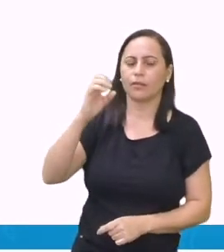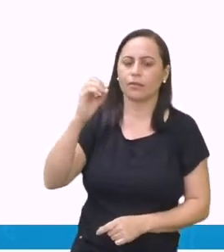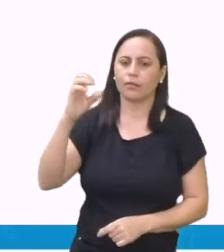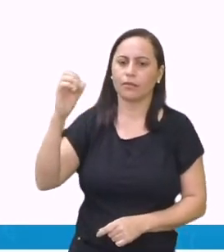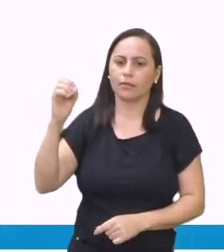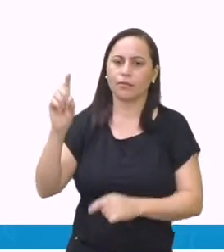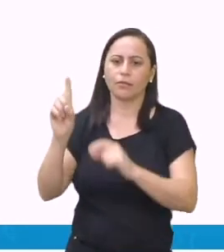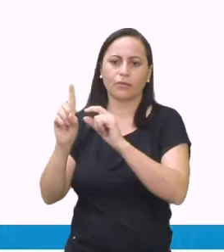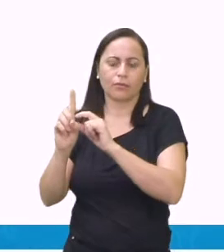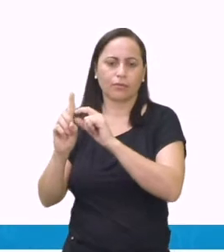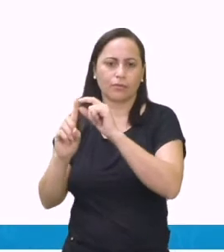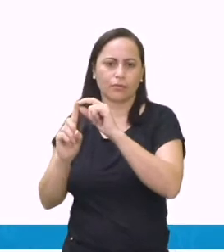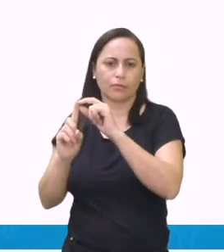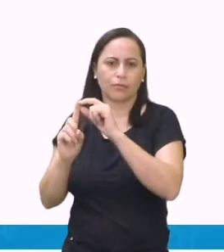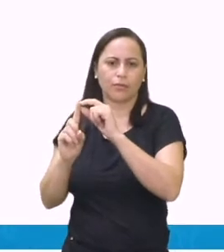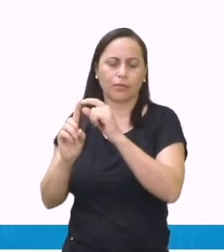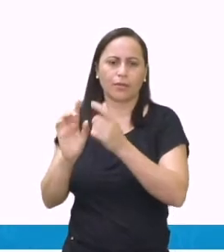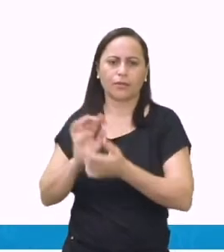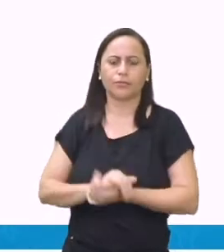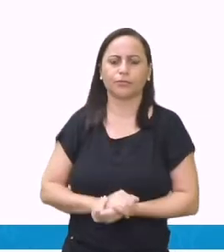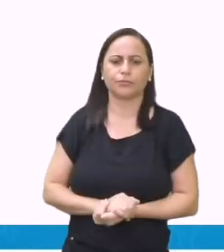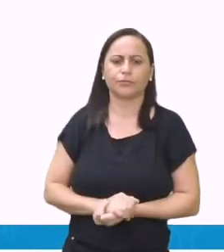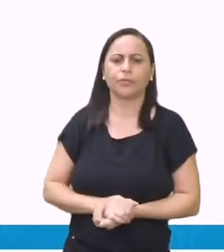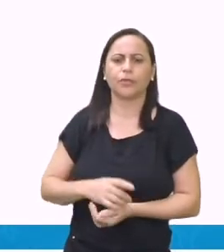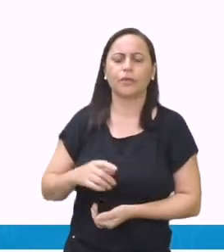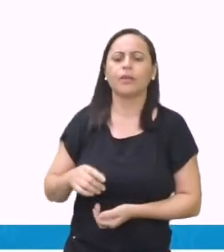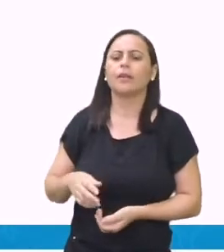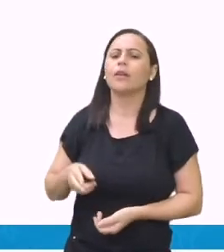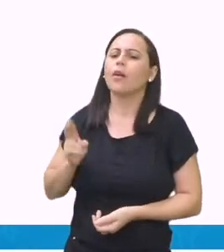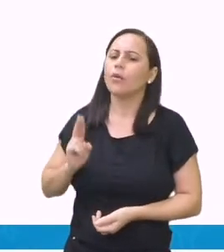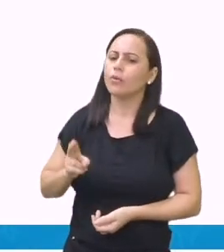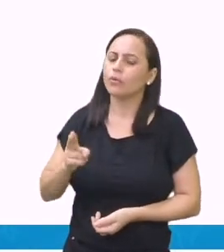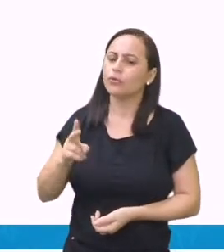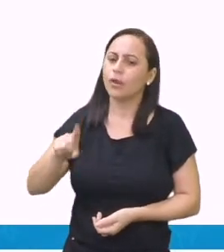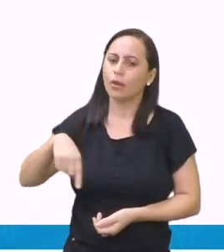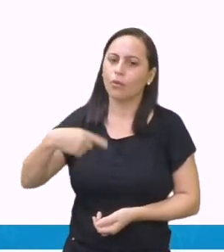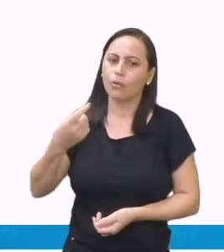300 unidades. Assim, nós vamos fazer com esse próximo número, ó.